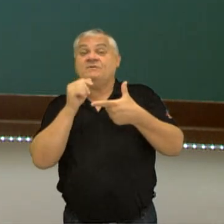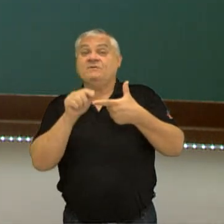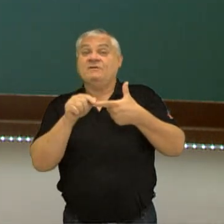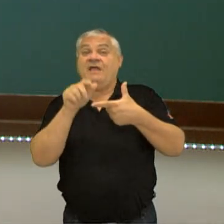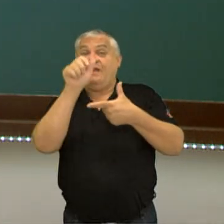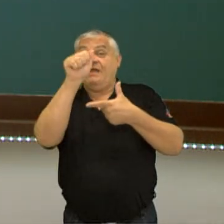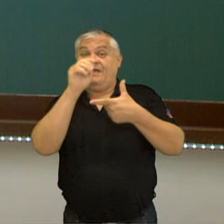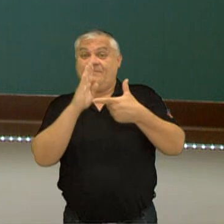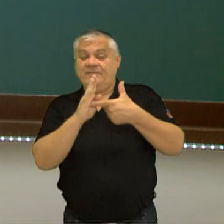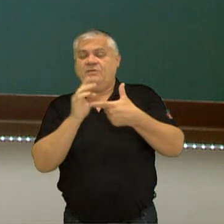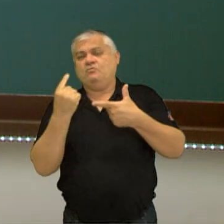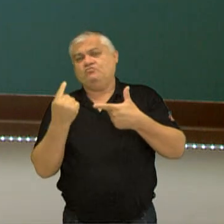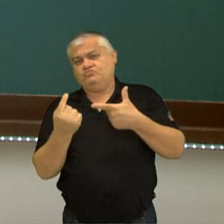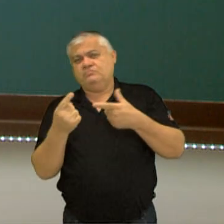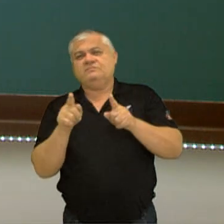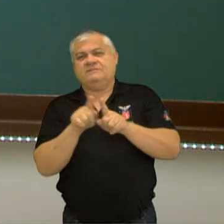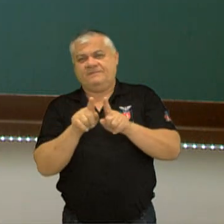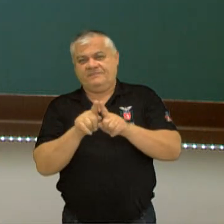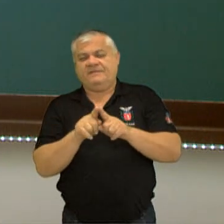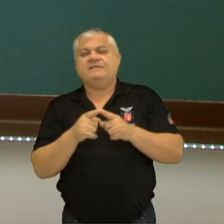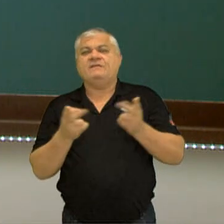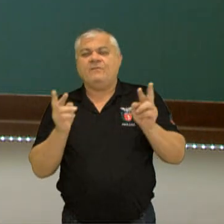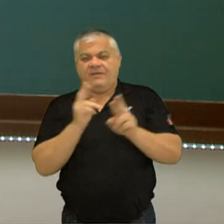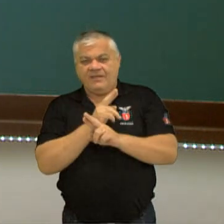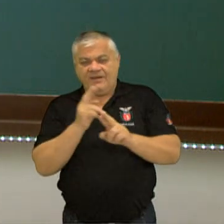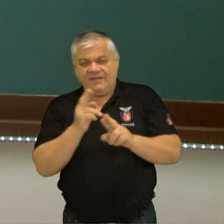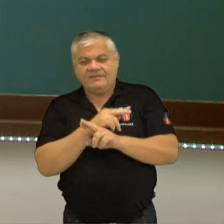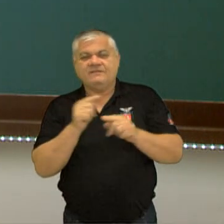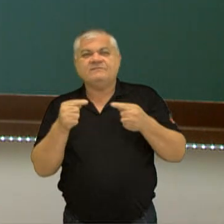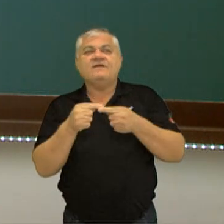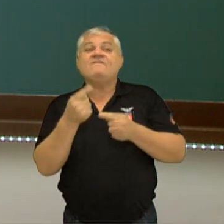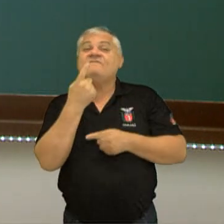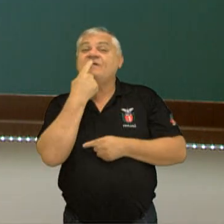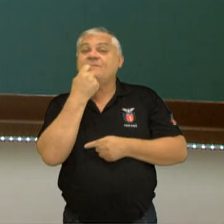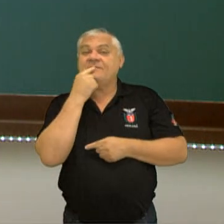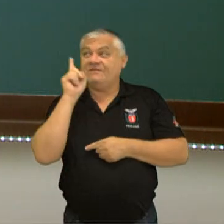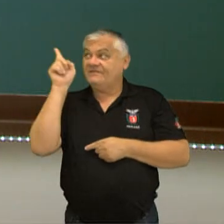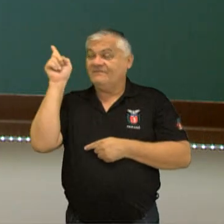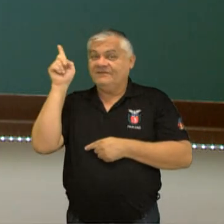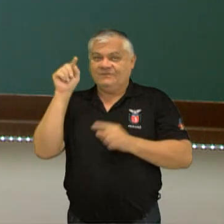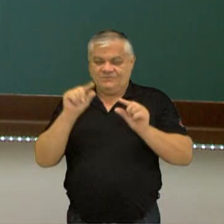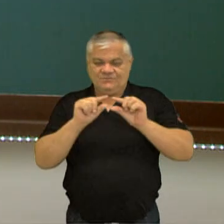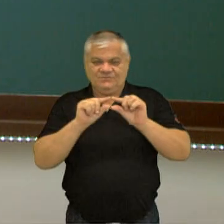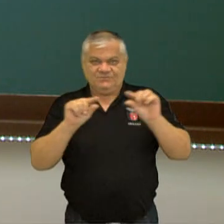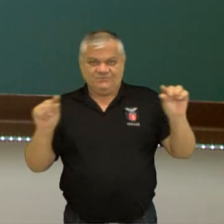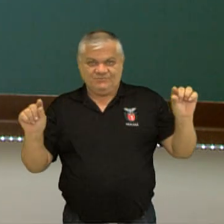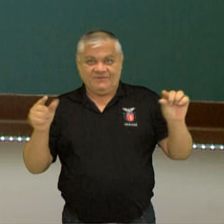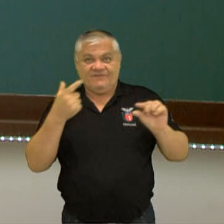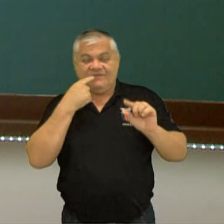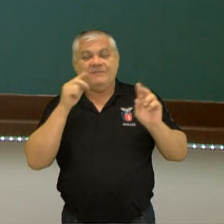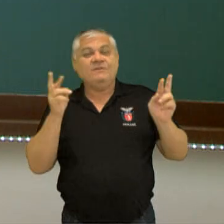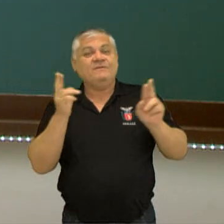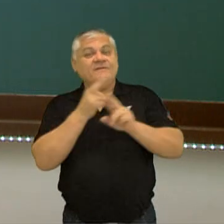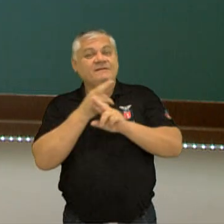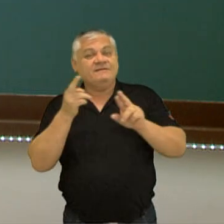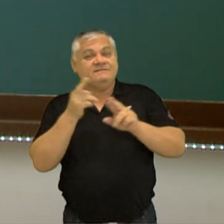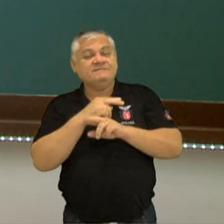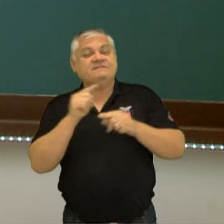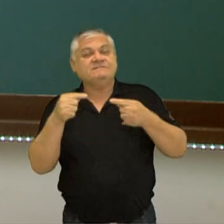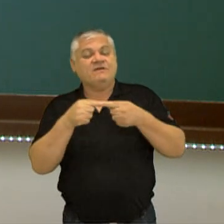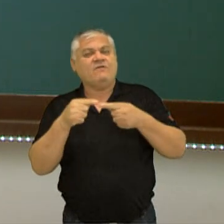igual a 1. Não é à toa que essa relação está escrita em vermelho nesse slide, porque essa relação é chamada de